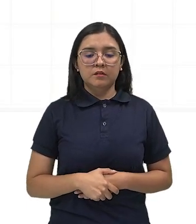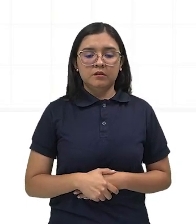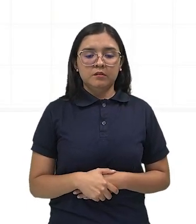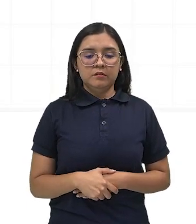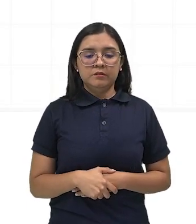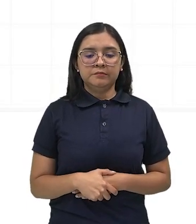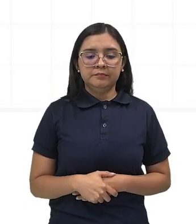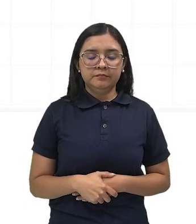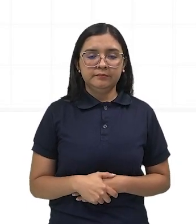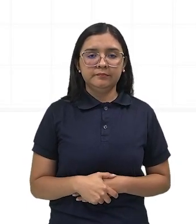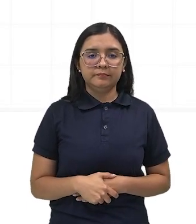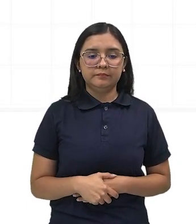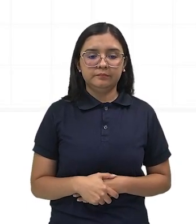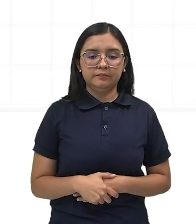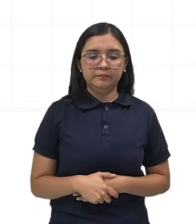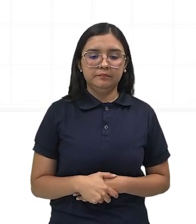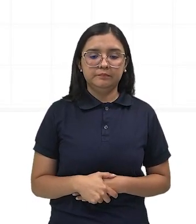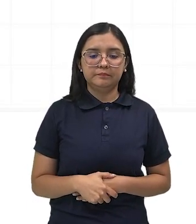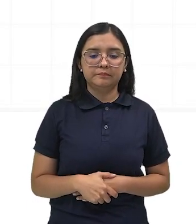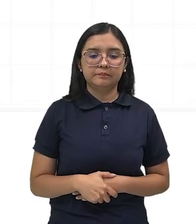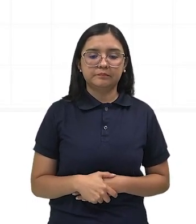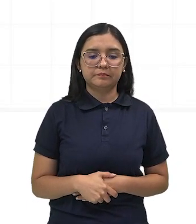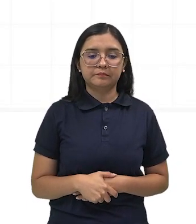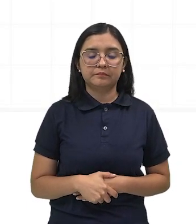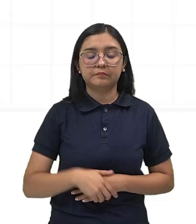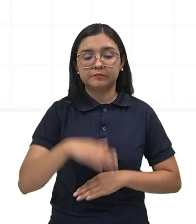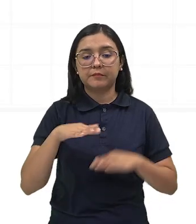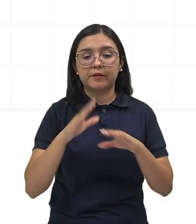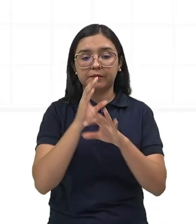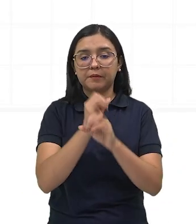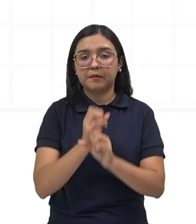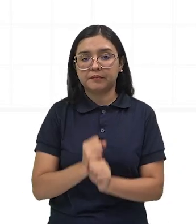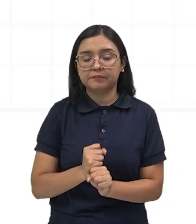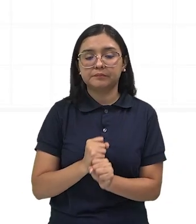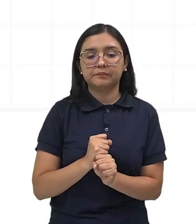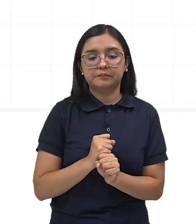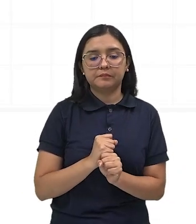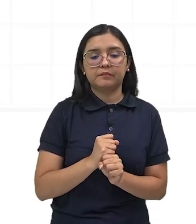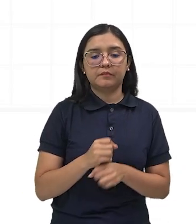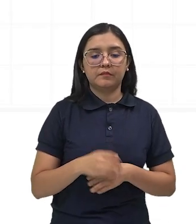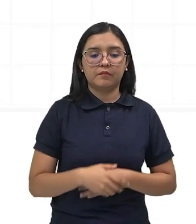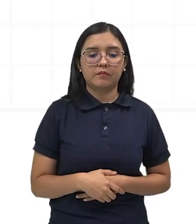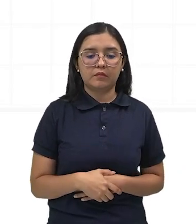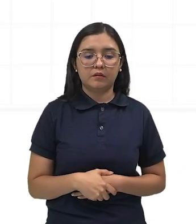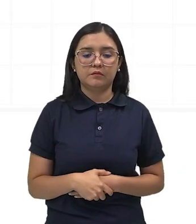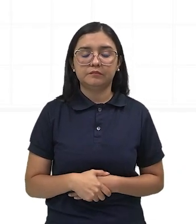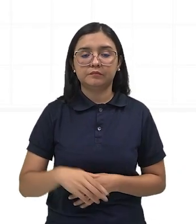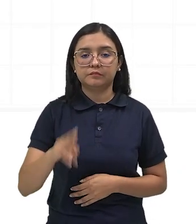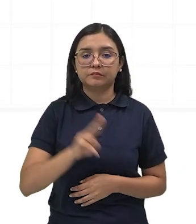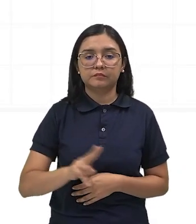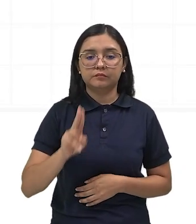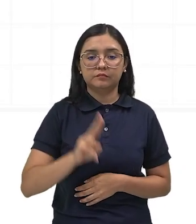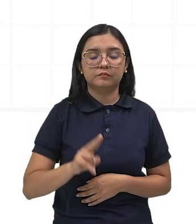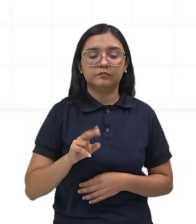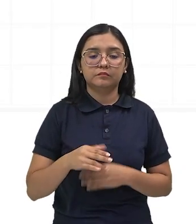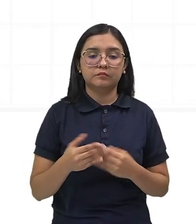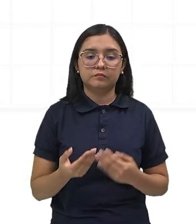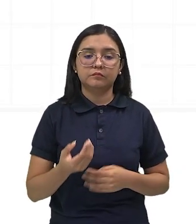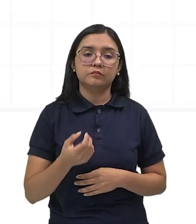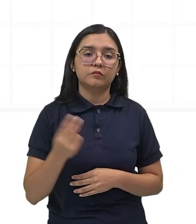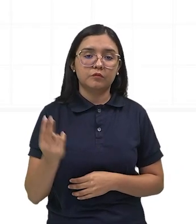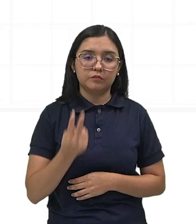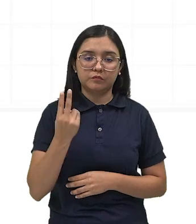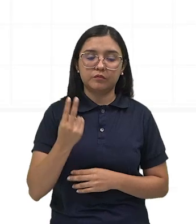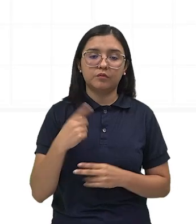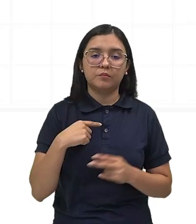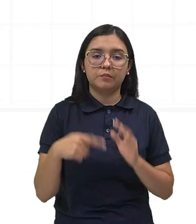e, dependendo do teu problema, você vai utilizar um determinado valor